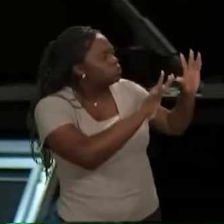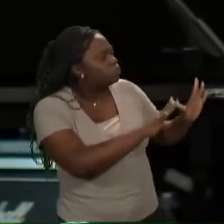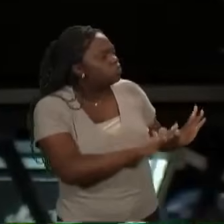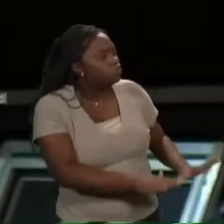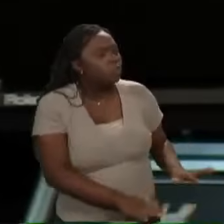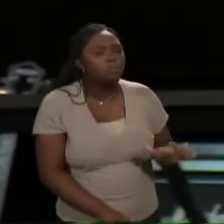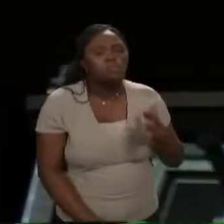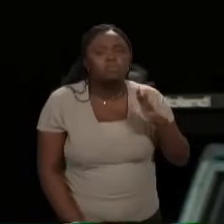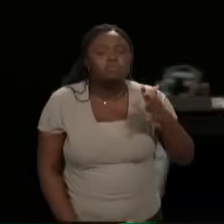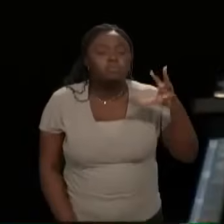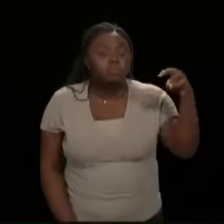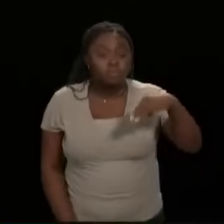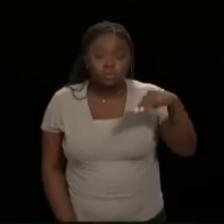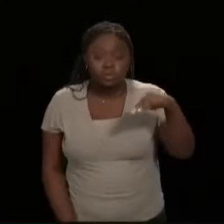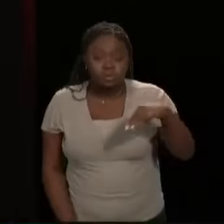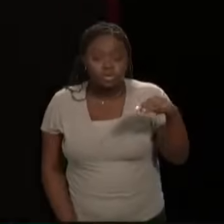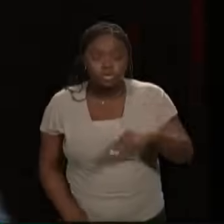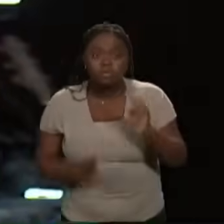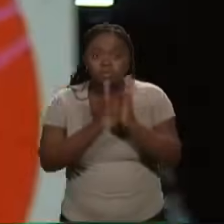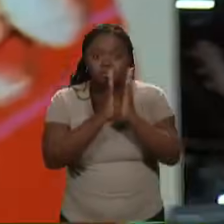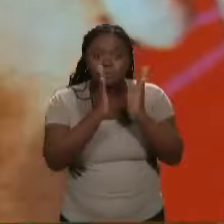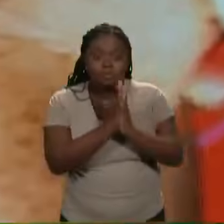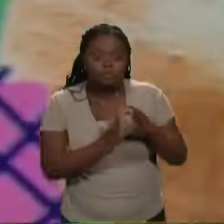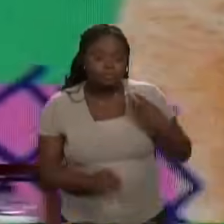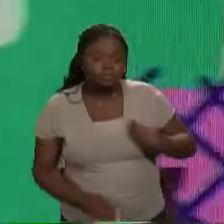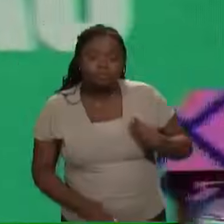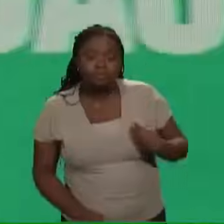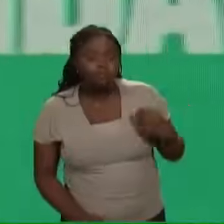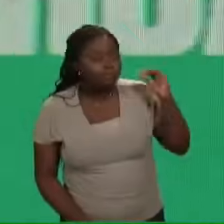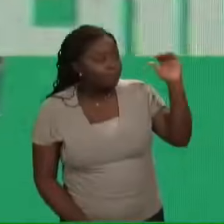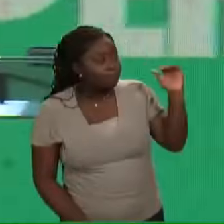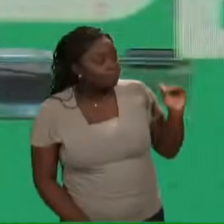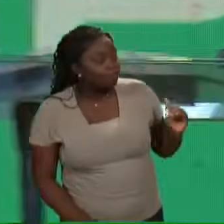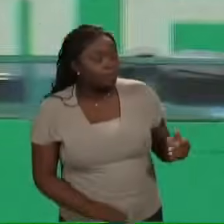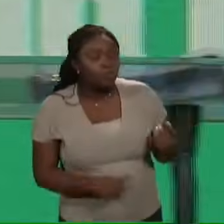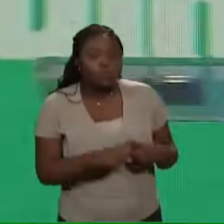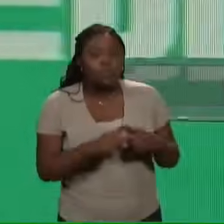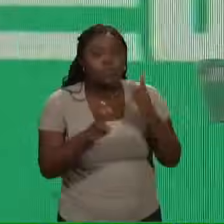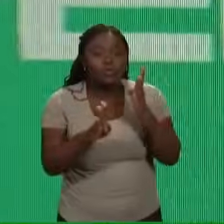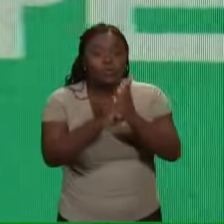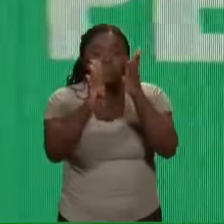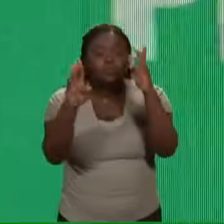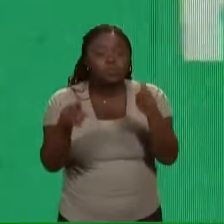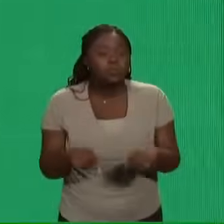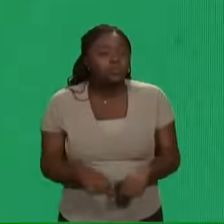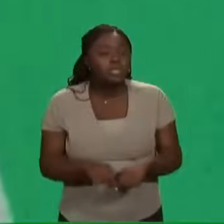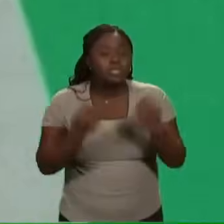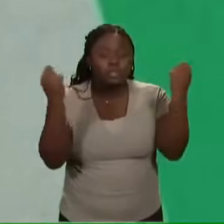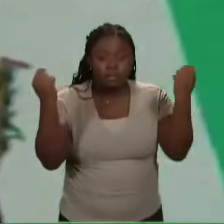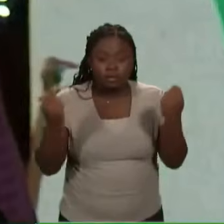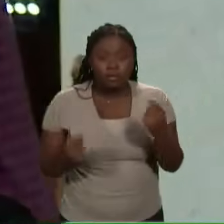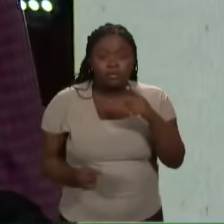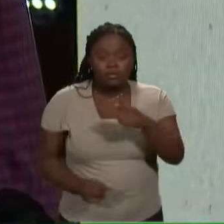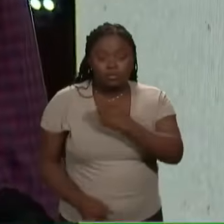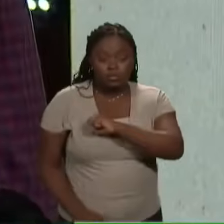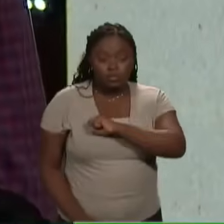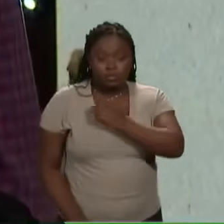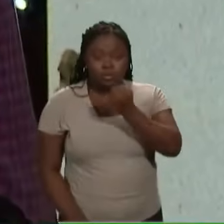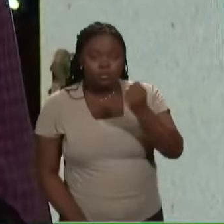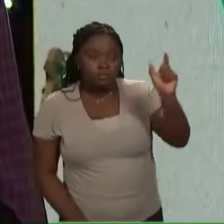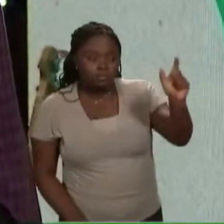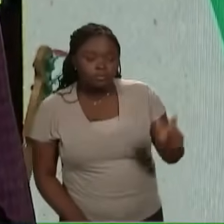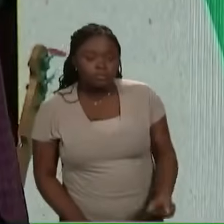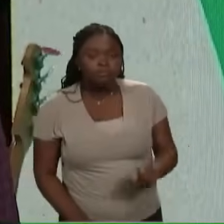ali minutos orando por essas vidas, porque eu descobri que é impossível você odiar aquilo pelo qual você ora.